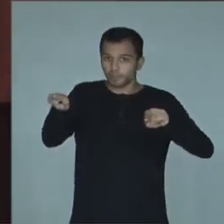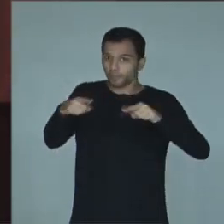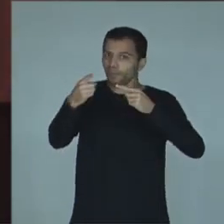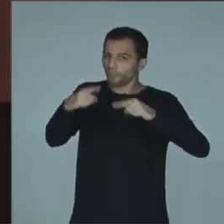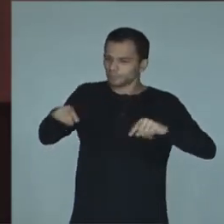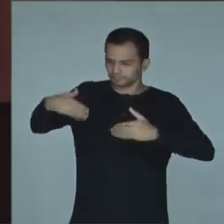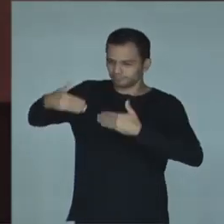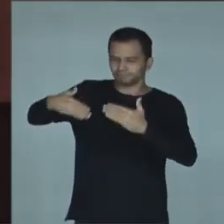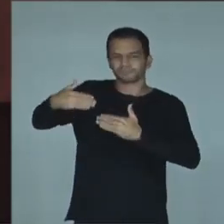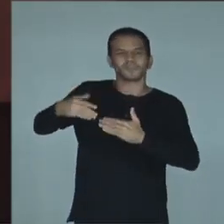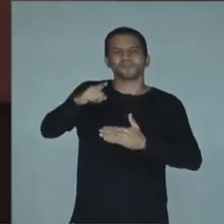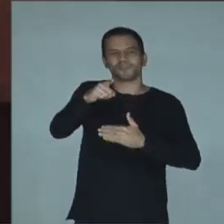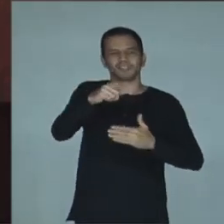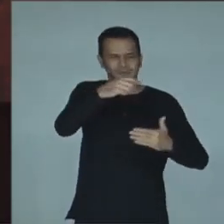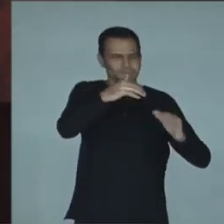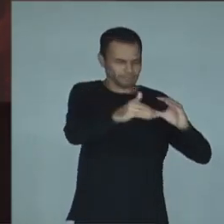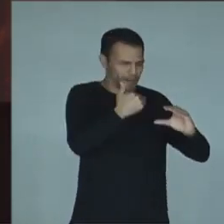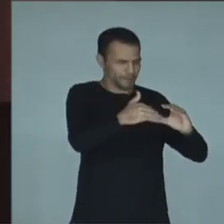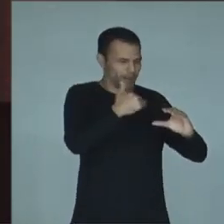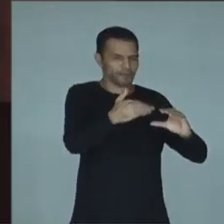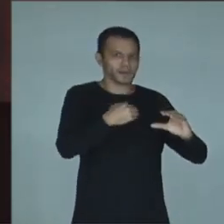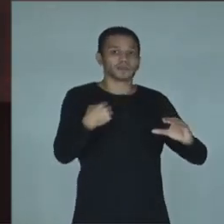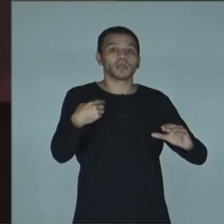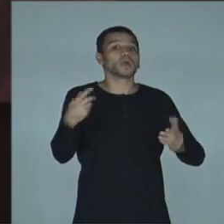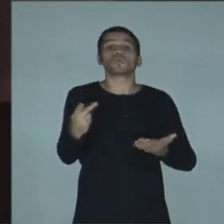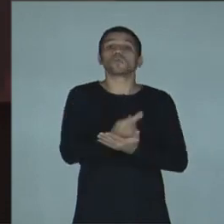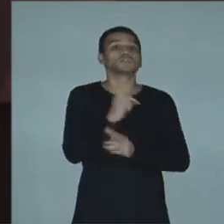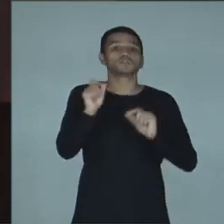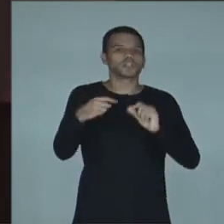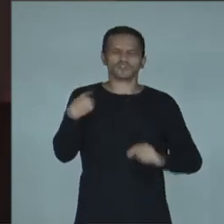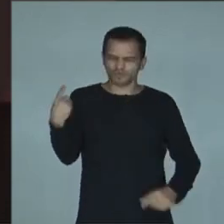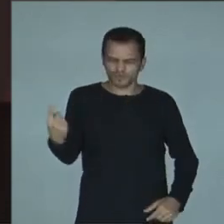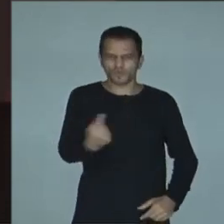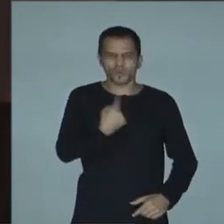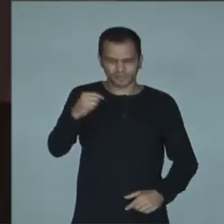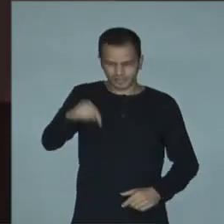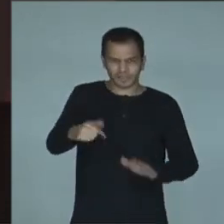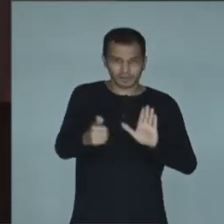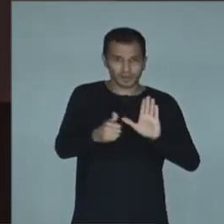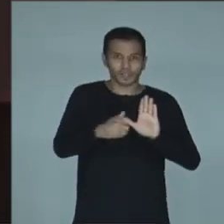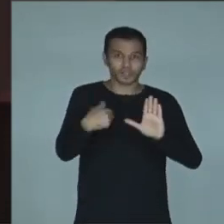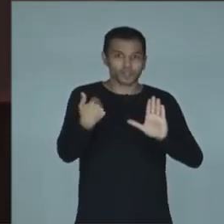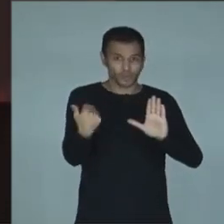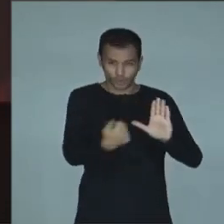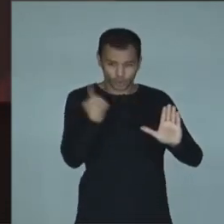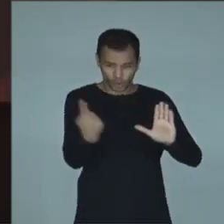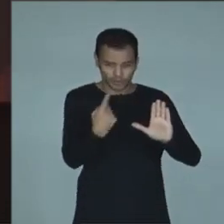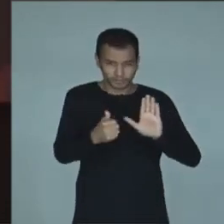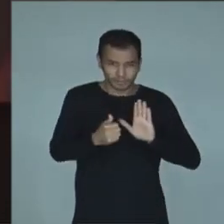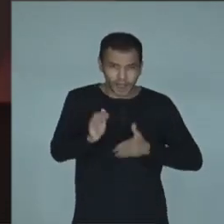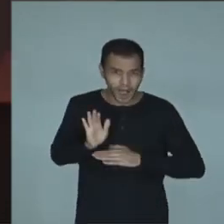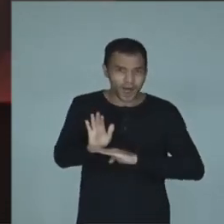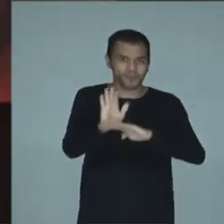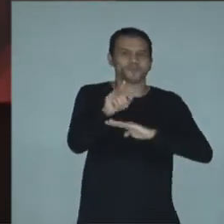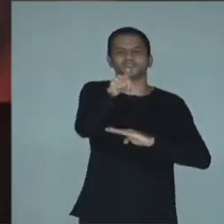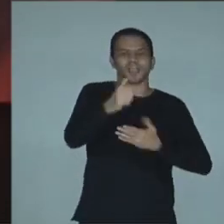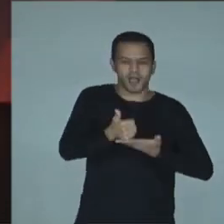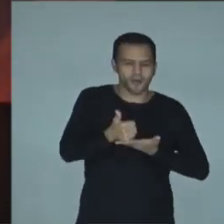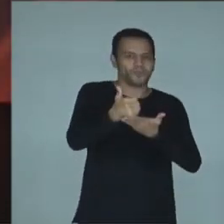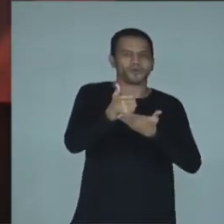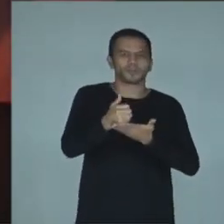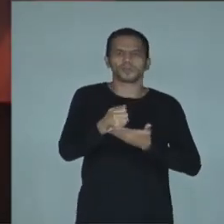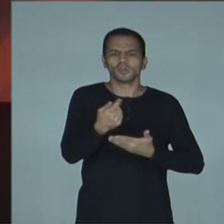e nós vamos te dar um apoio espiritual Você é parte da gente nós somos uma família de fé